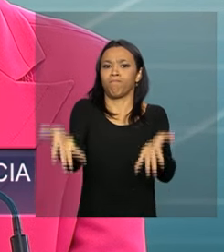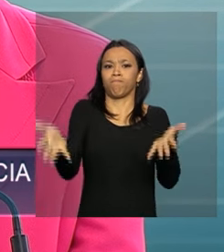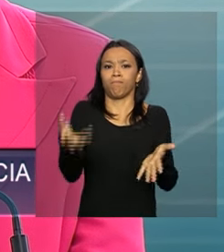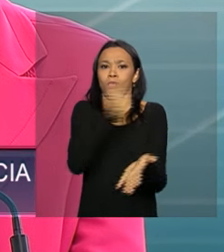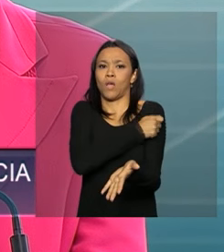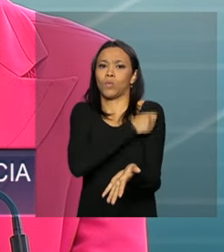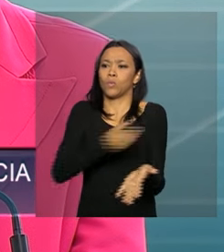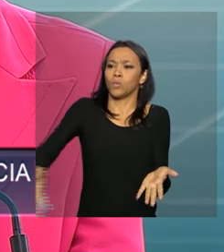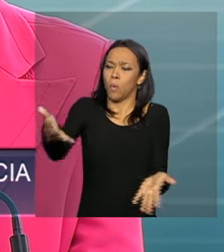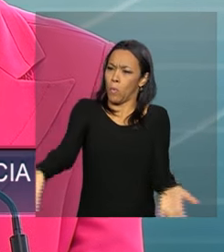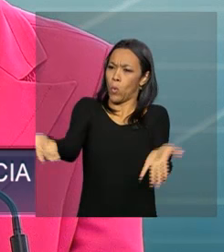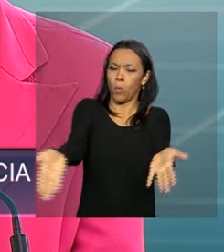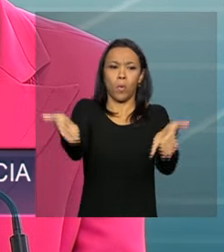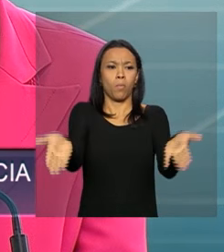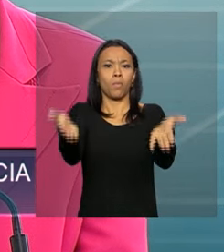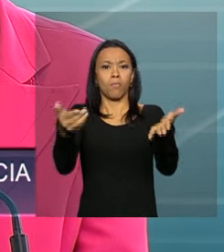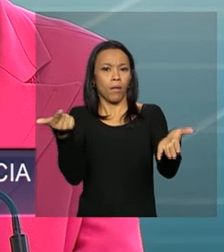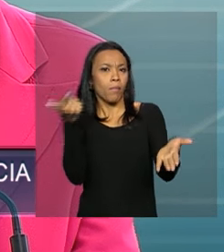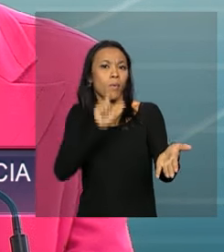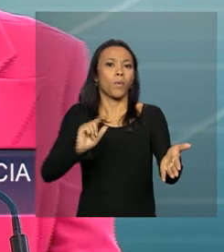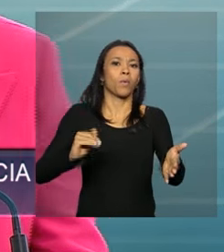para ultrapassar não só